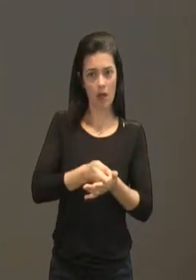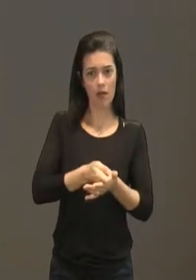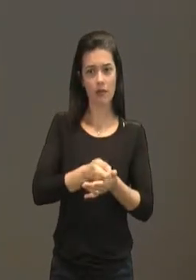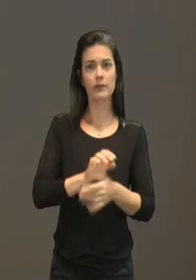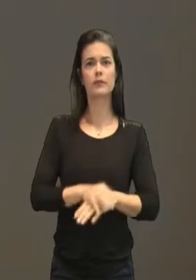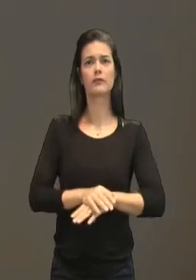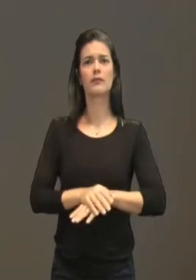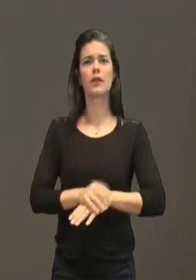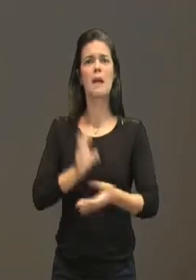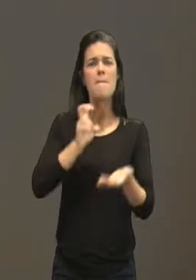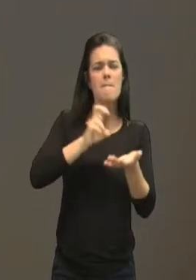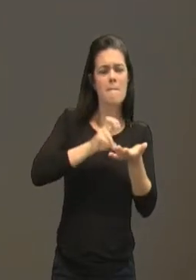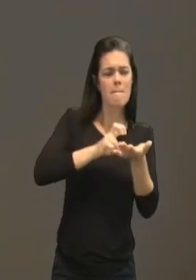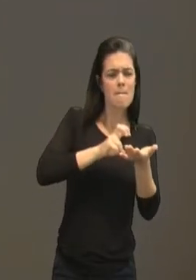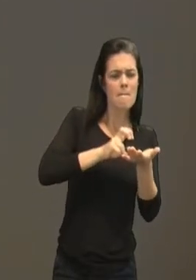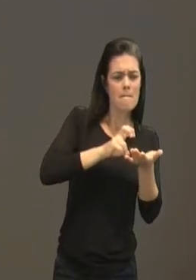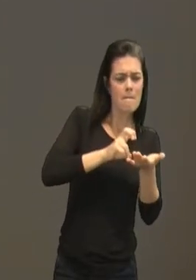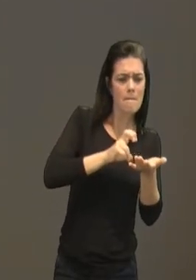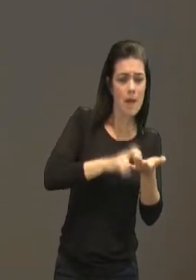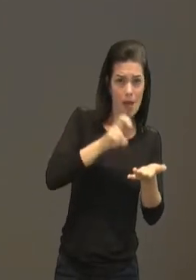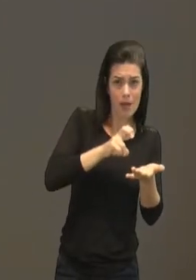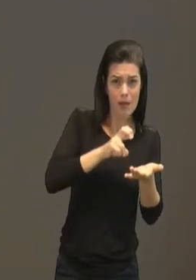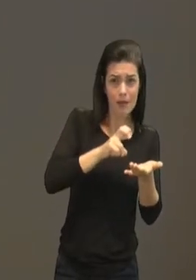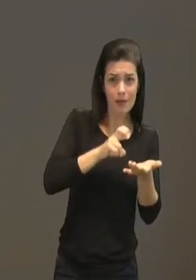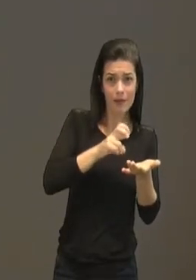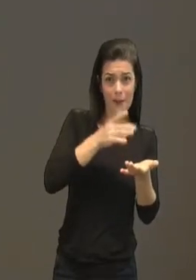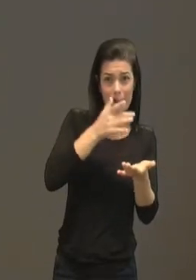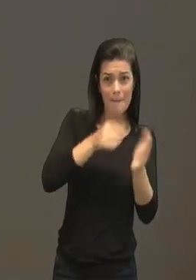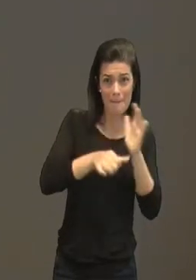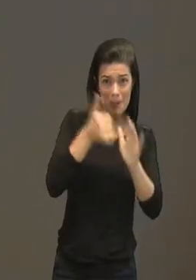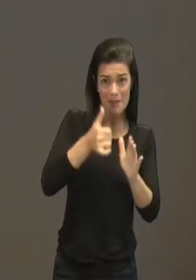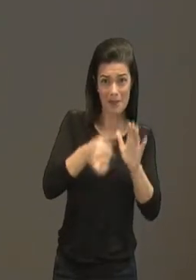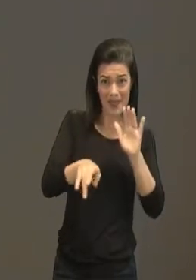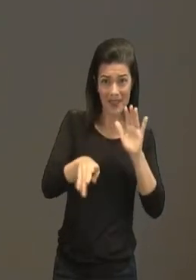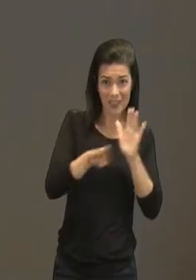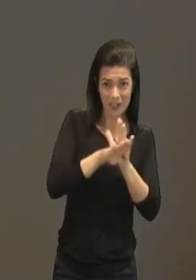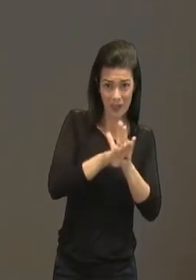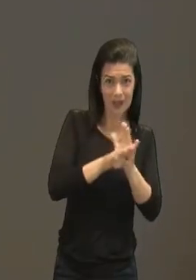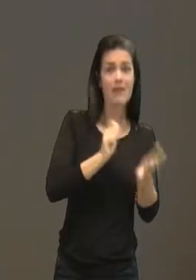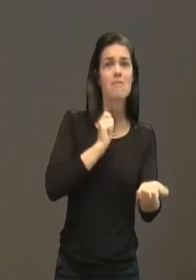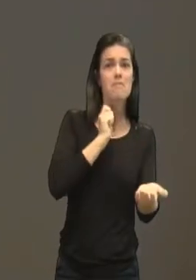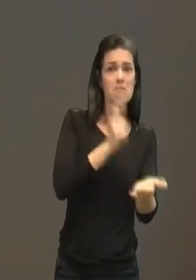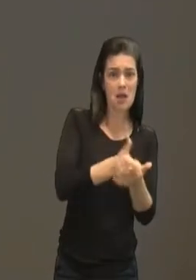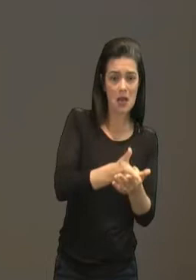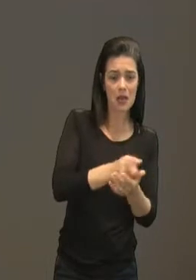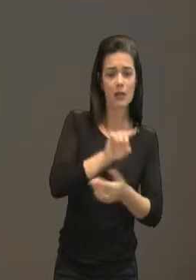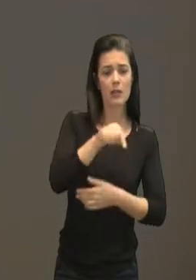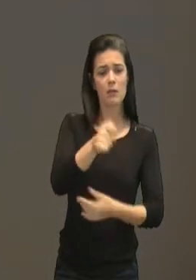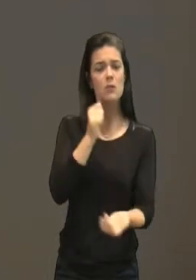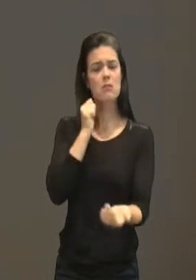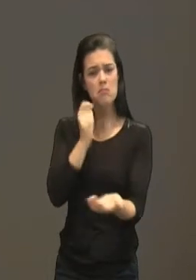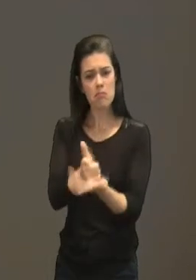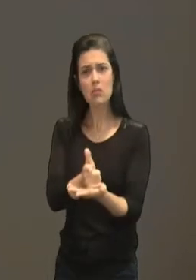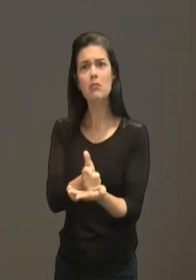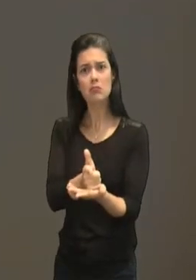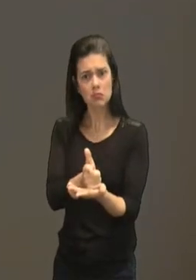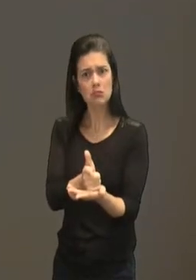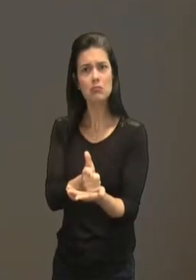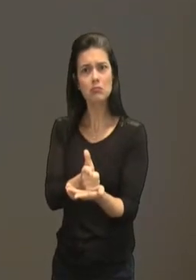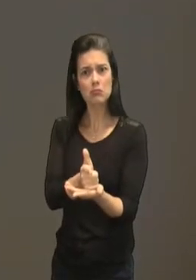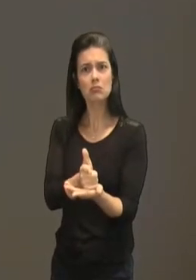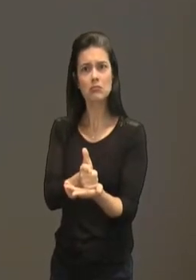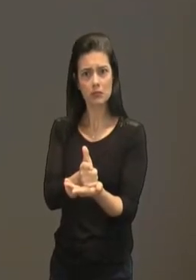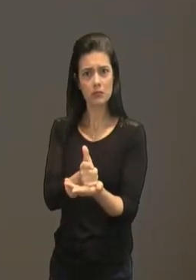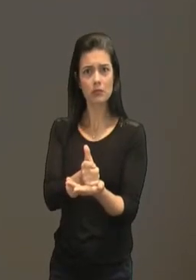amanhã, os primeiros que chegaram receberam essa promessa, e os que vieram depois também receberam a mesma promessa, de receber